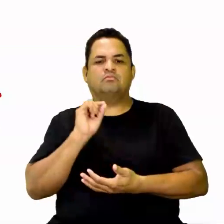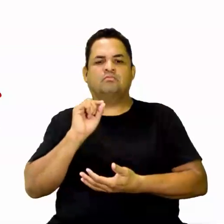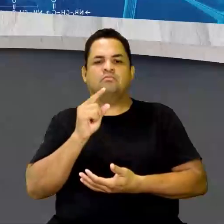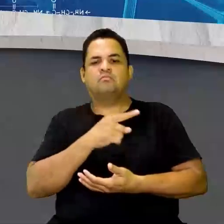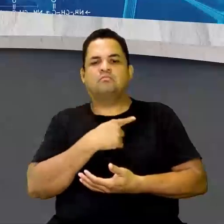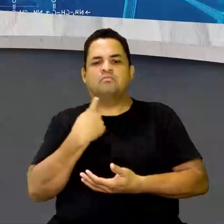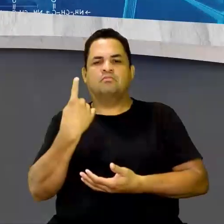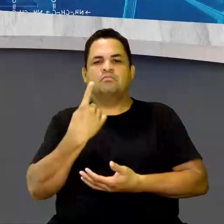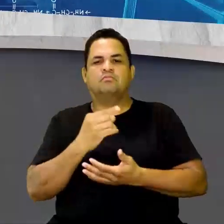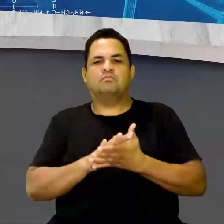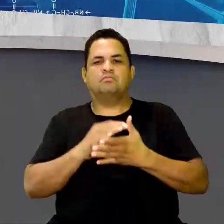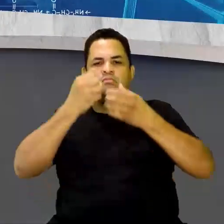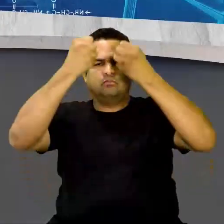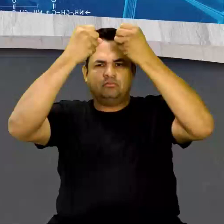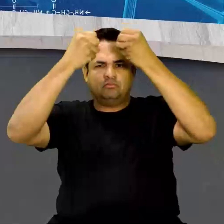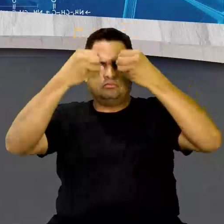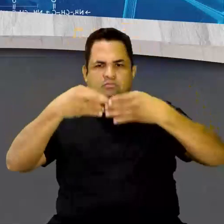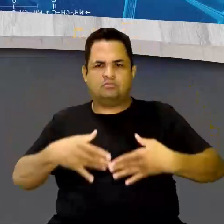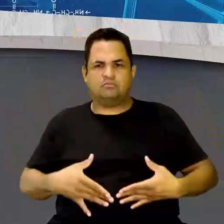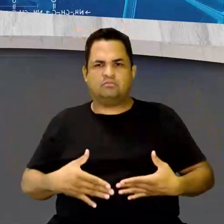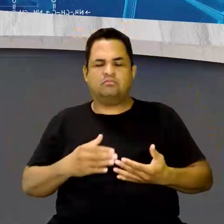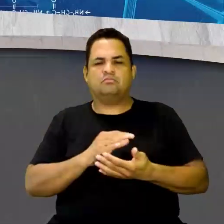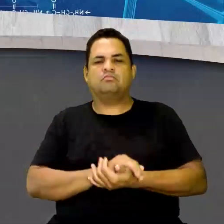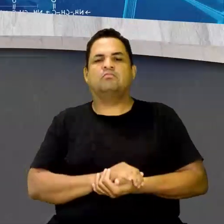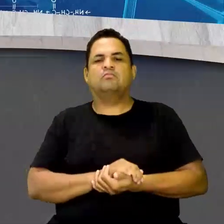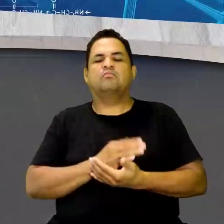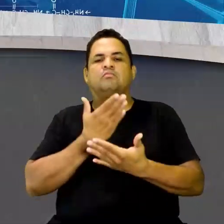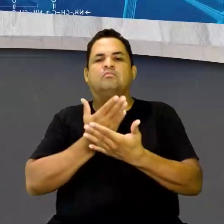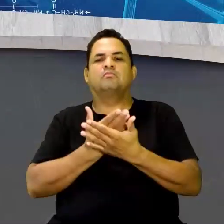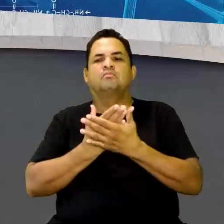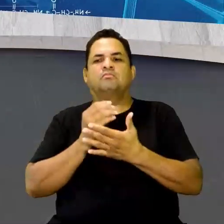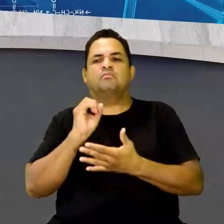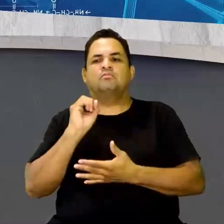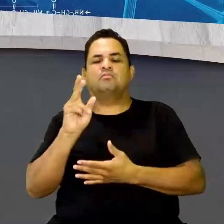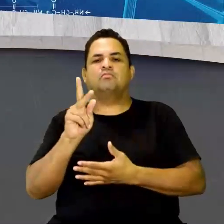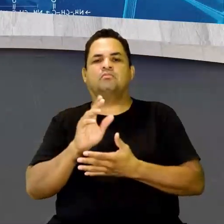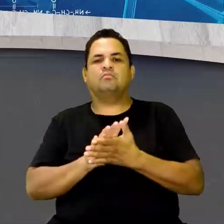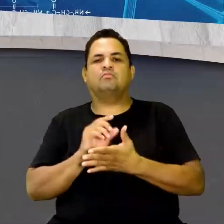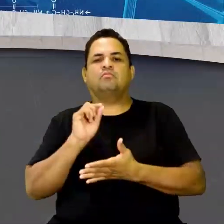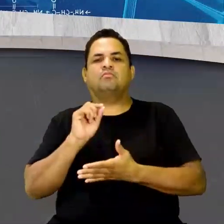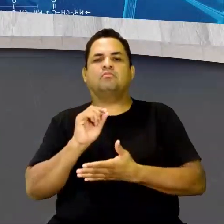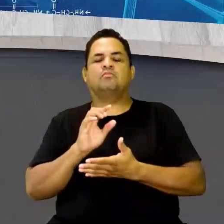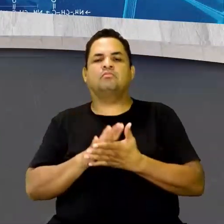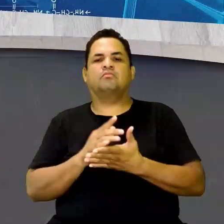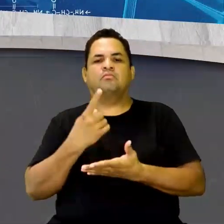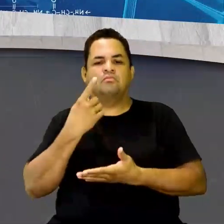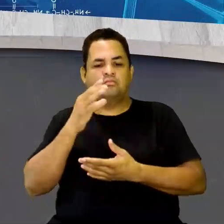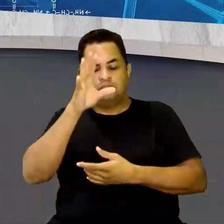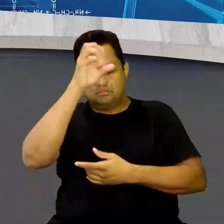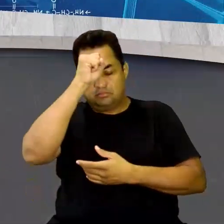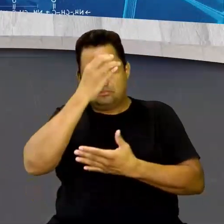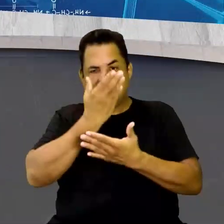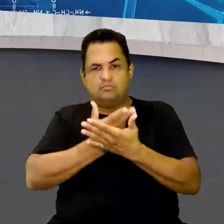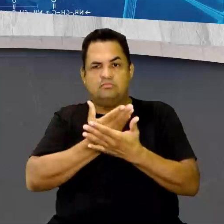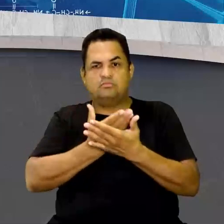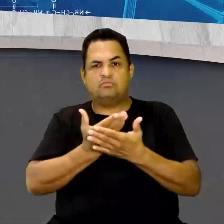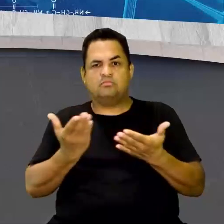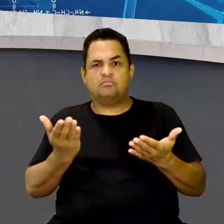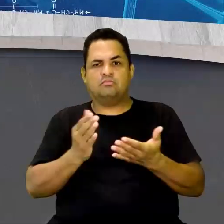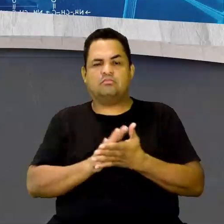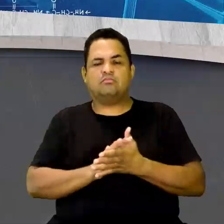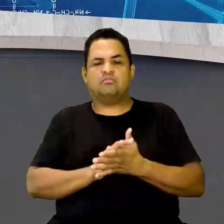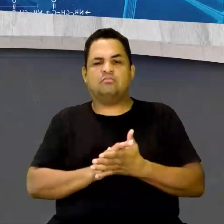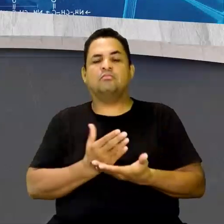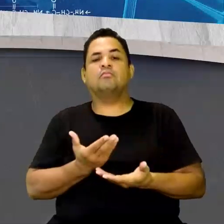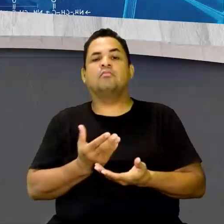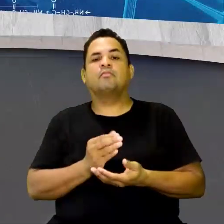nós abordamos nesta aula, ok? O que nós vimos mesmo, aprendemos nessa aula? Nós